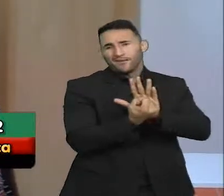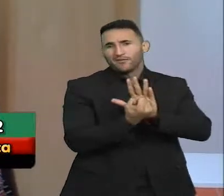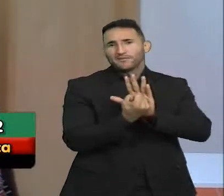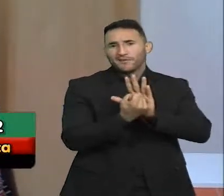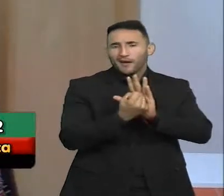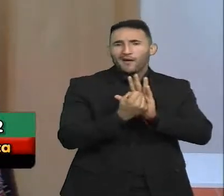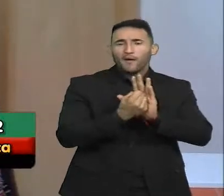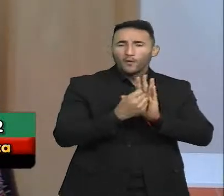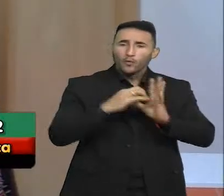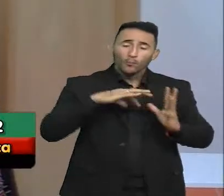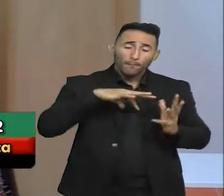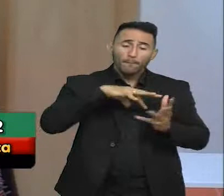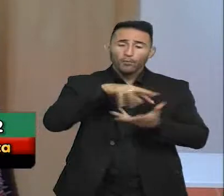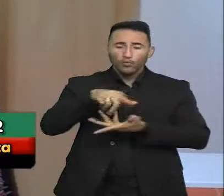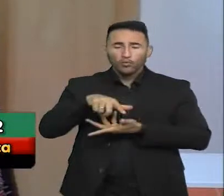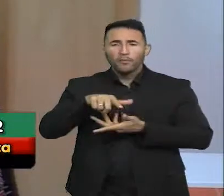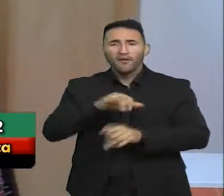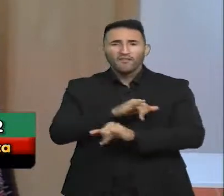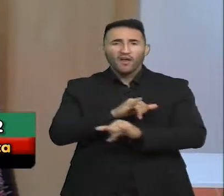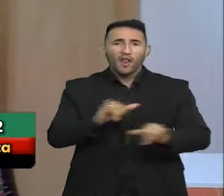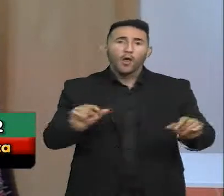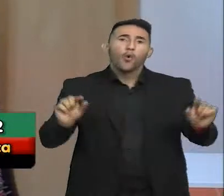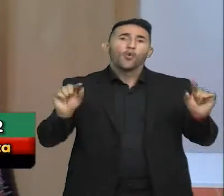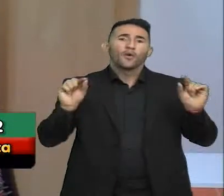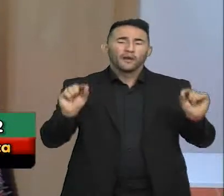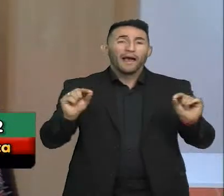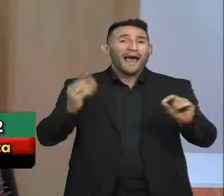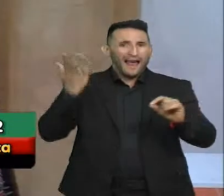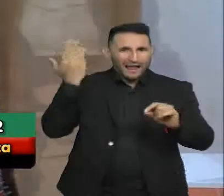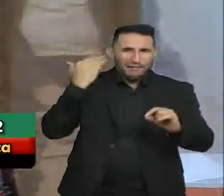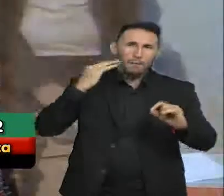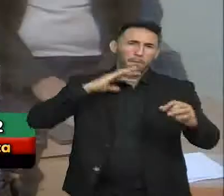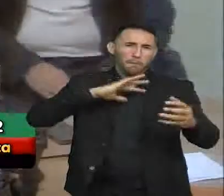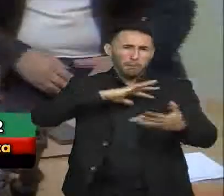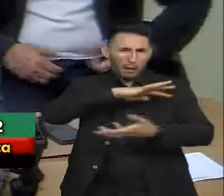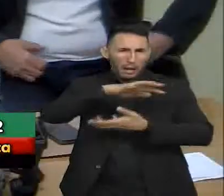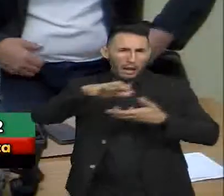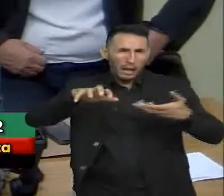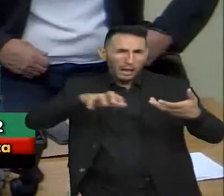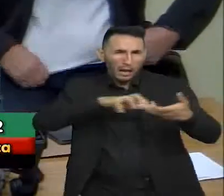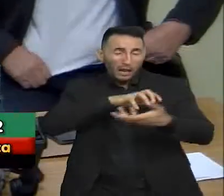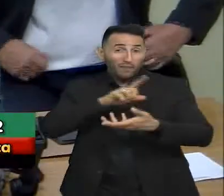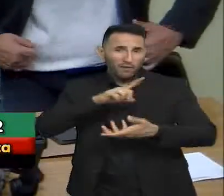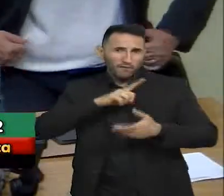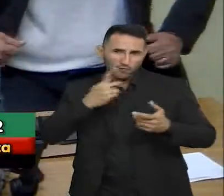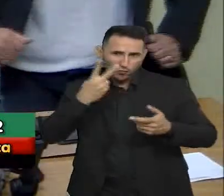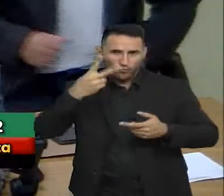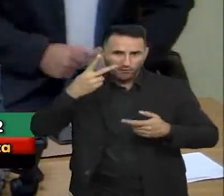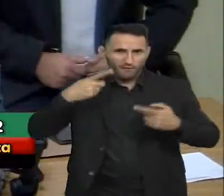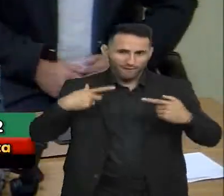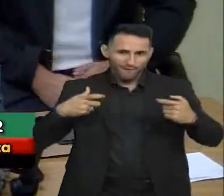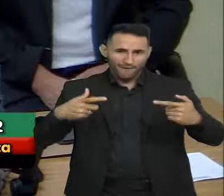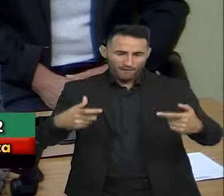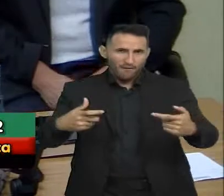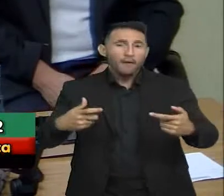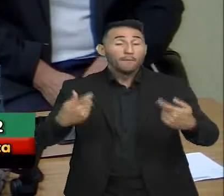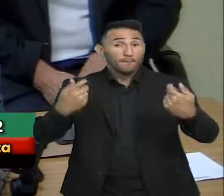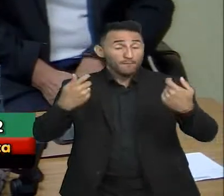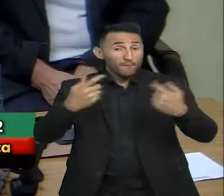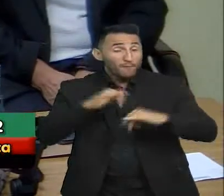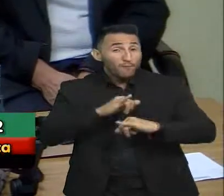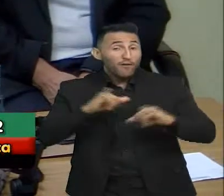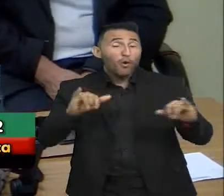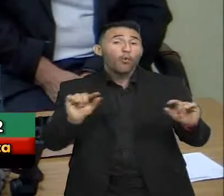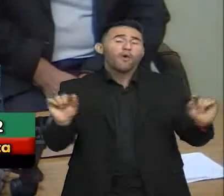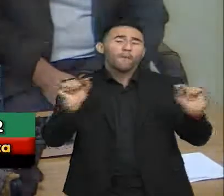para a humanidade, né, que estava em colapso através da Segunda Guerra Mundial, falar assim, olha, nós precisamos